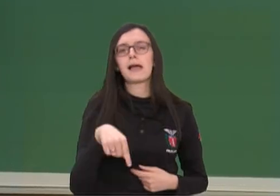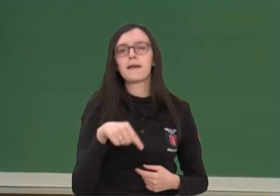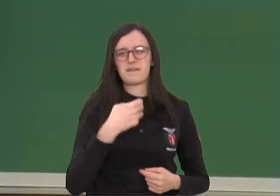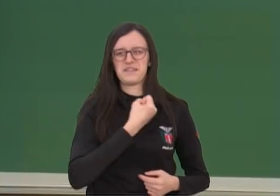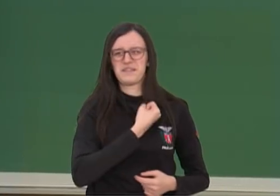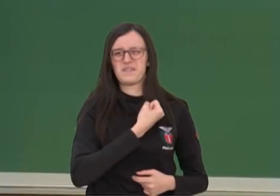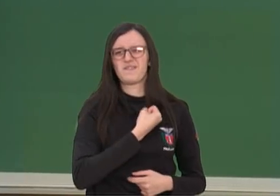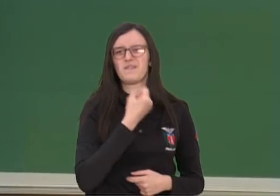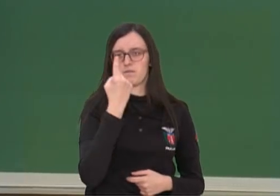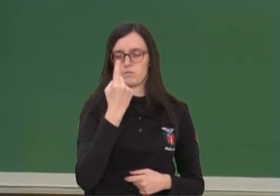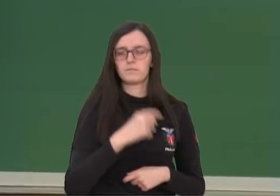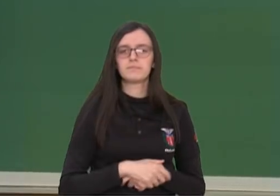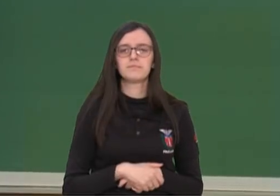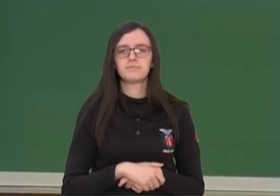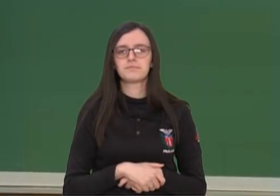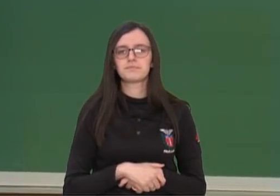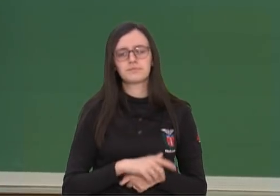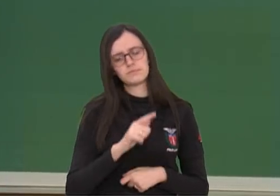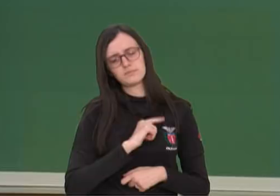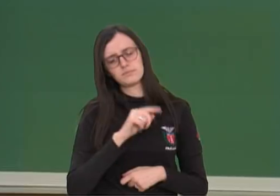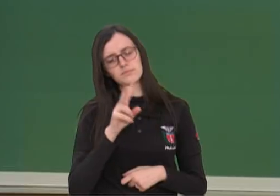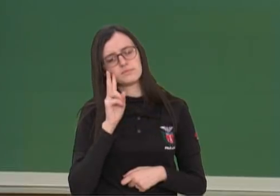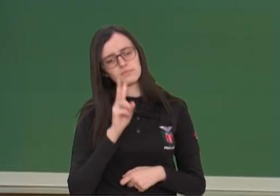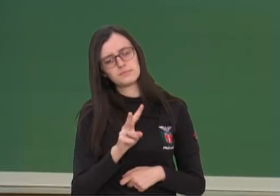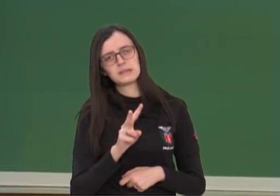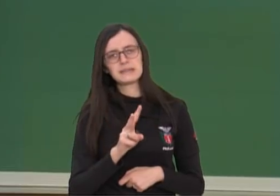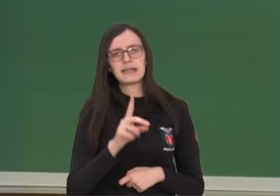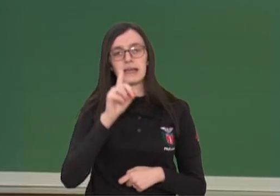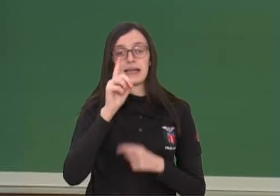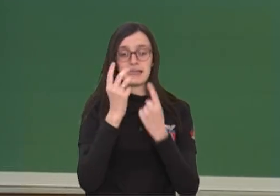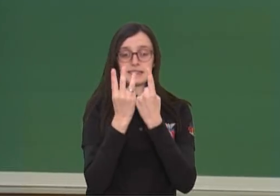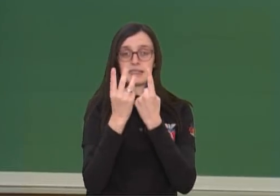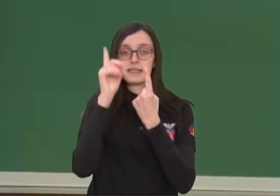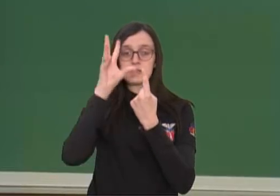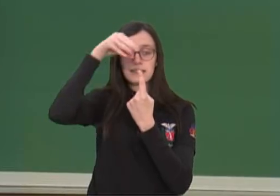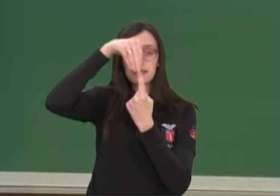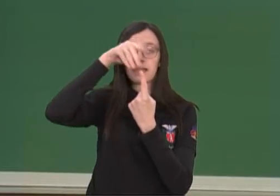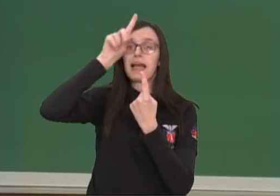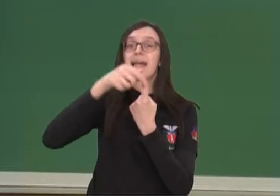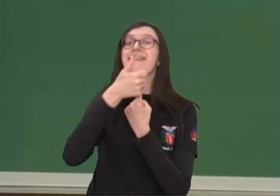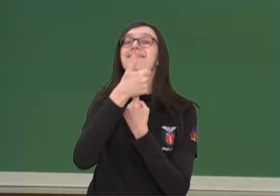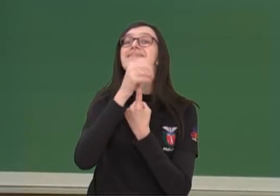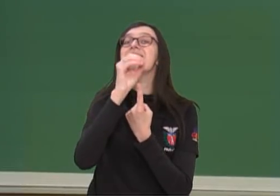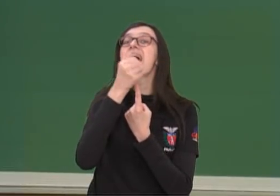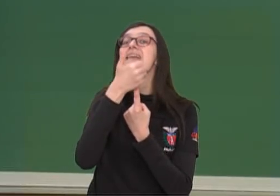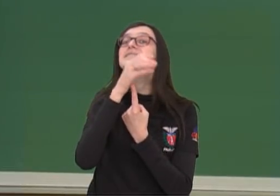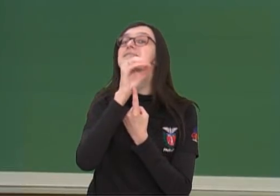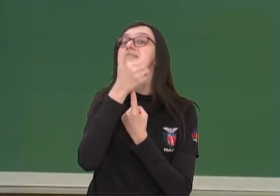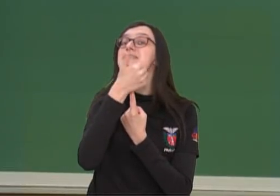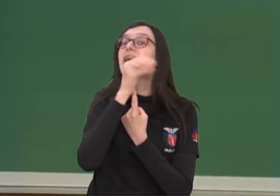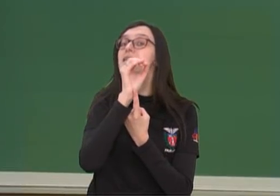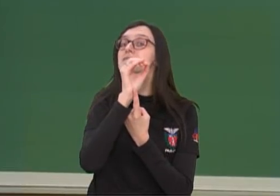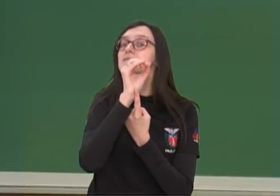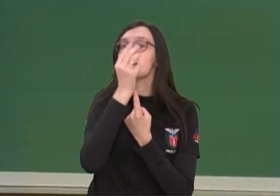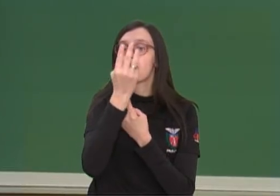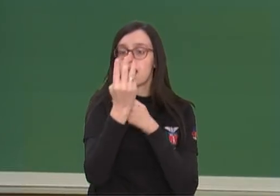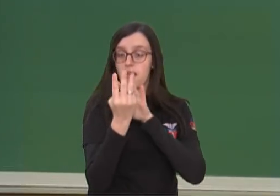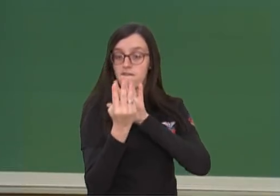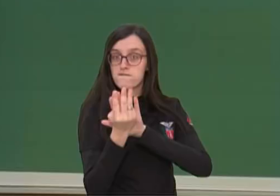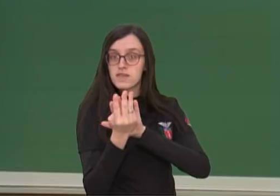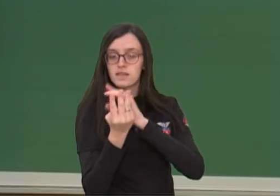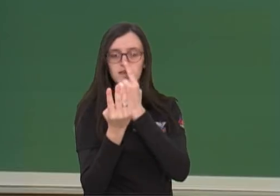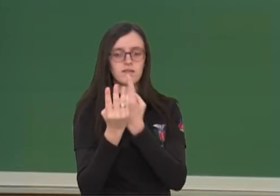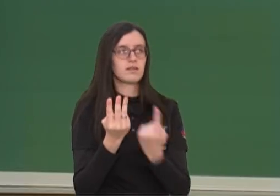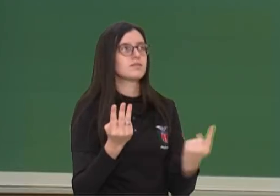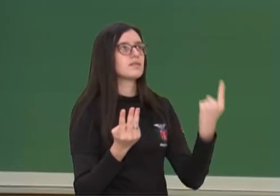algarismo 1, que tem um valor 10, né? Ele vai se transformar na outra